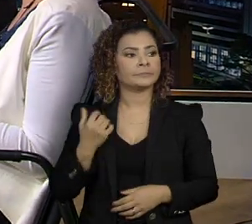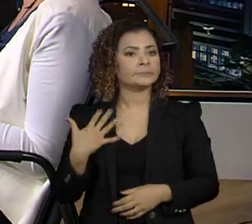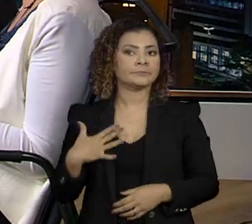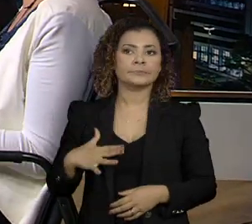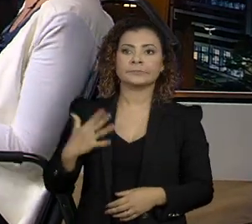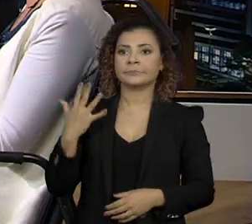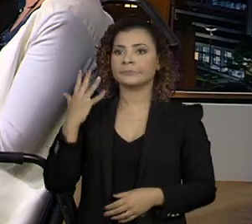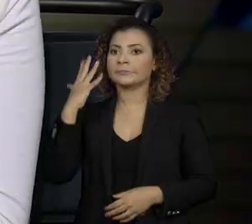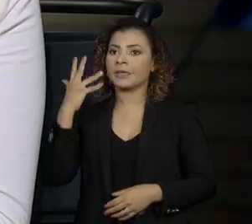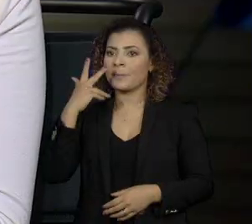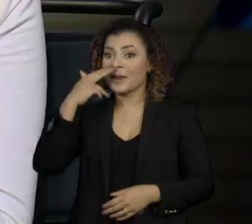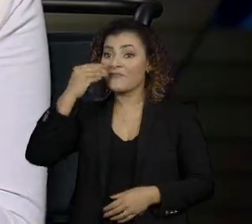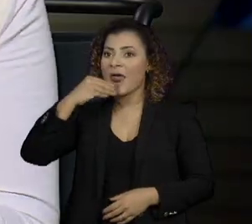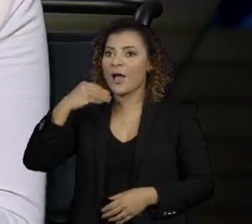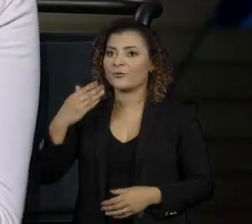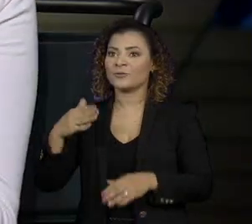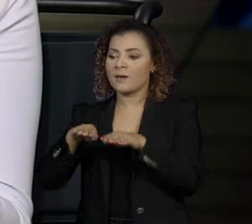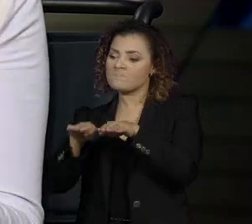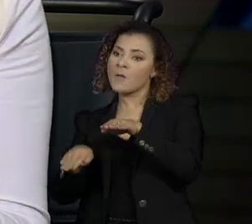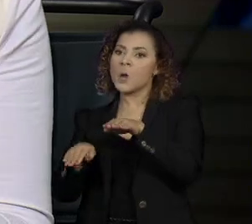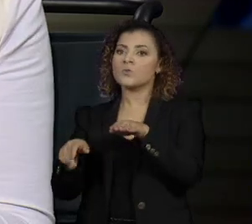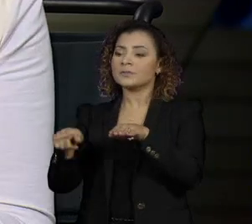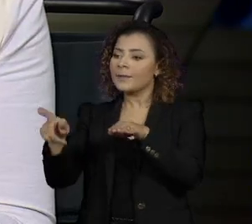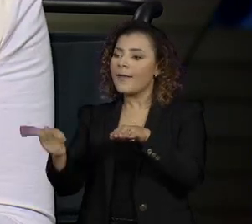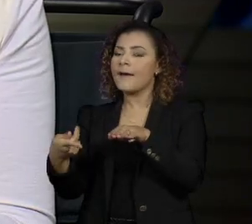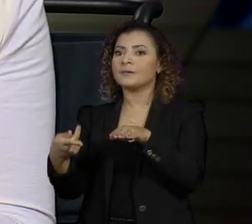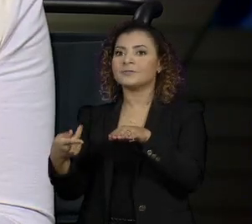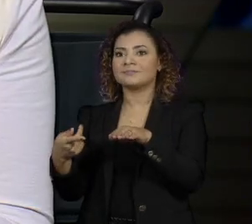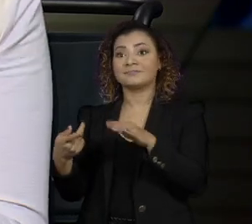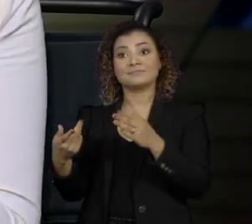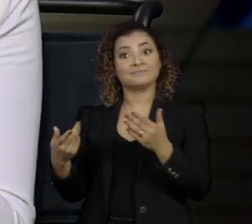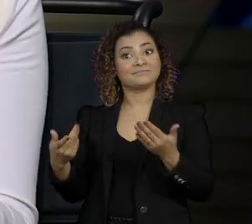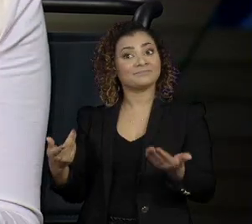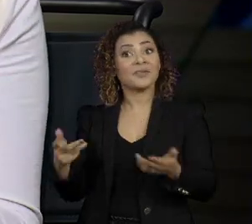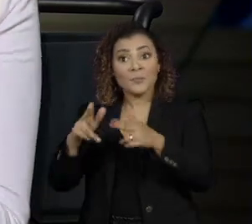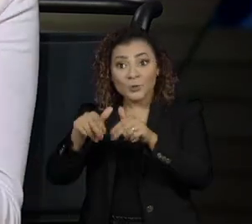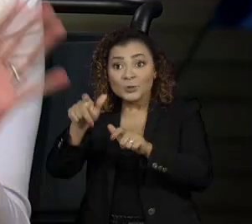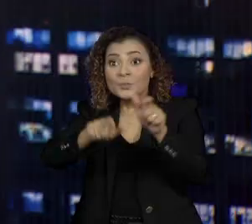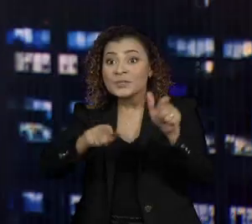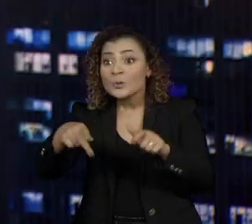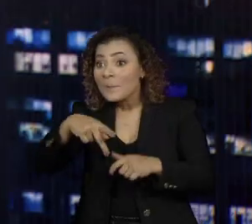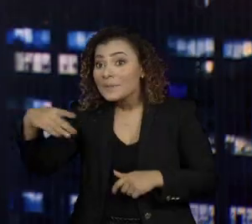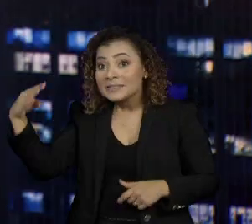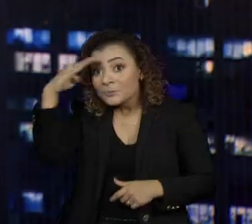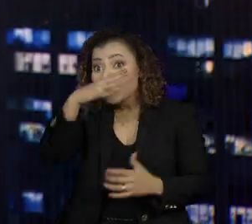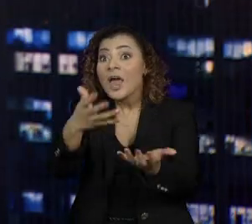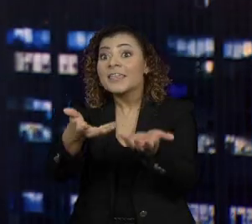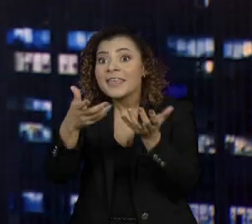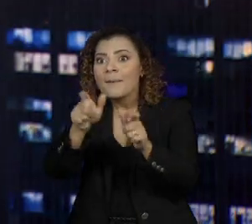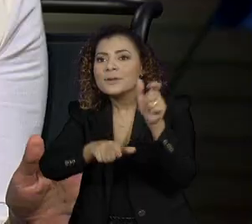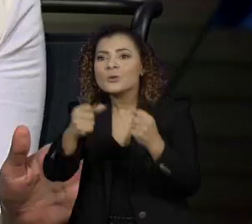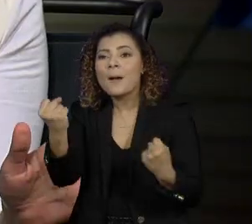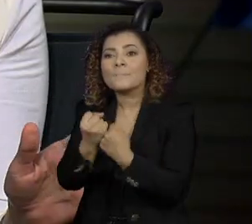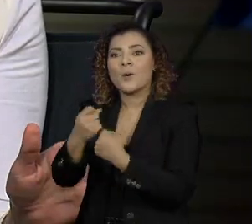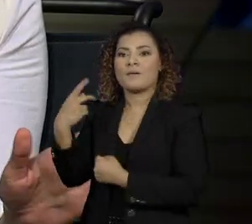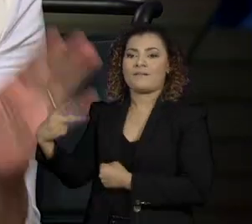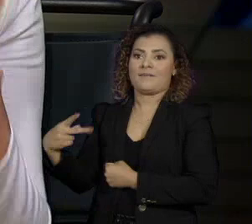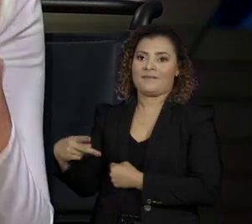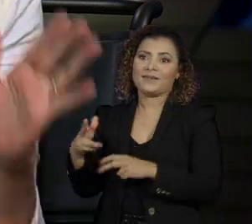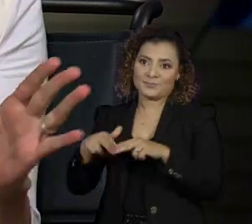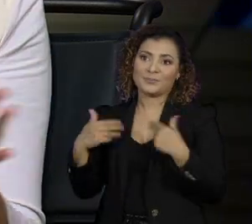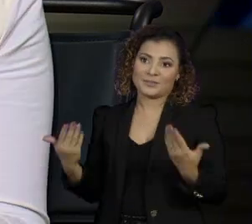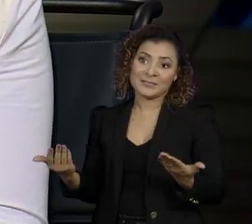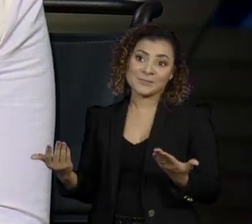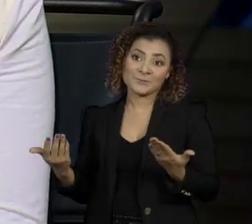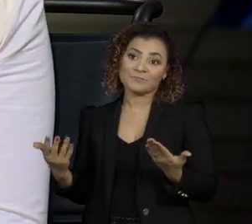também mostra uma tentativa do Bolsonaro de se cercar com pessoas não segue que o meu discurso, façam jogo sujo, né? Missão dada é missão cumprida.